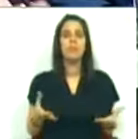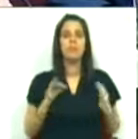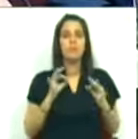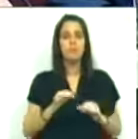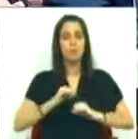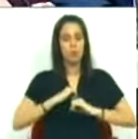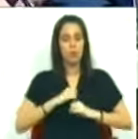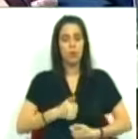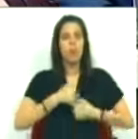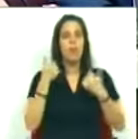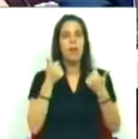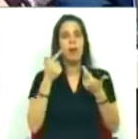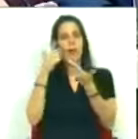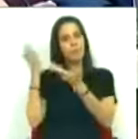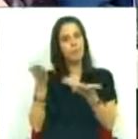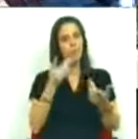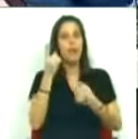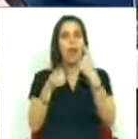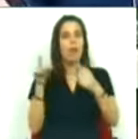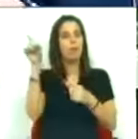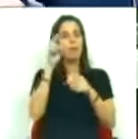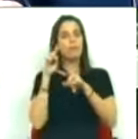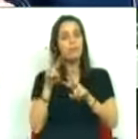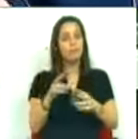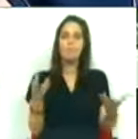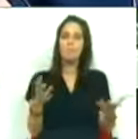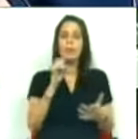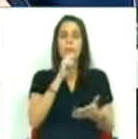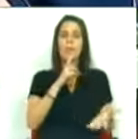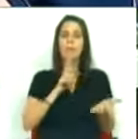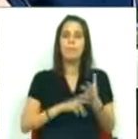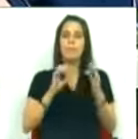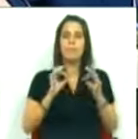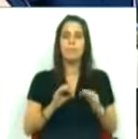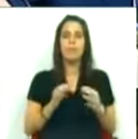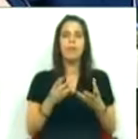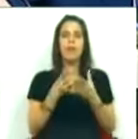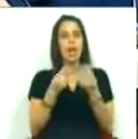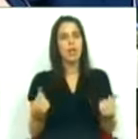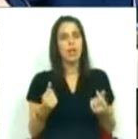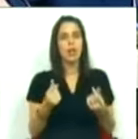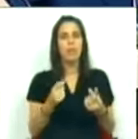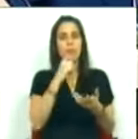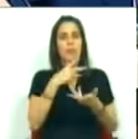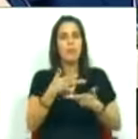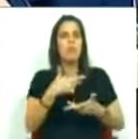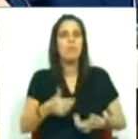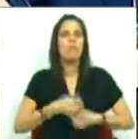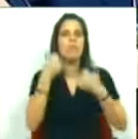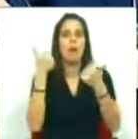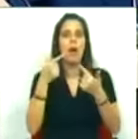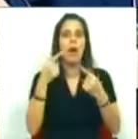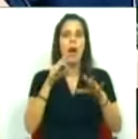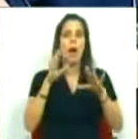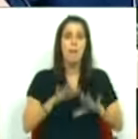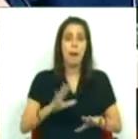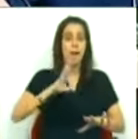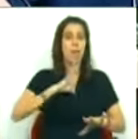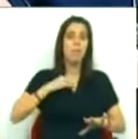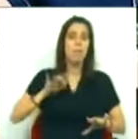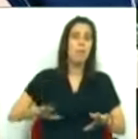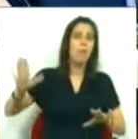são o nosso melhor cartão de visita em alguns sítios e que podem ser verdadeiros desbloqueadores de relacionamentos. Há paragens do